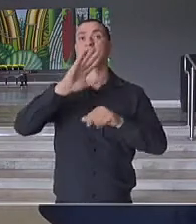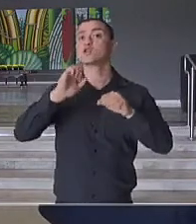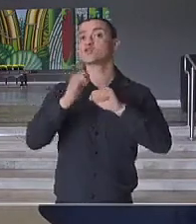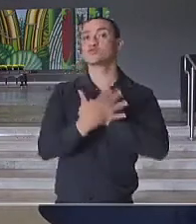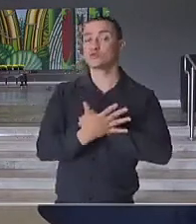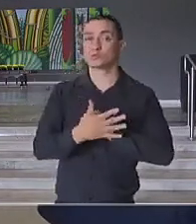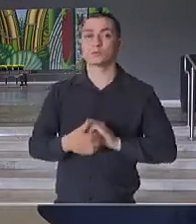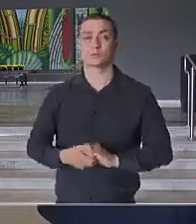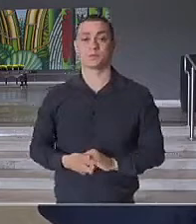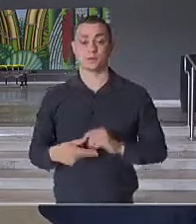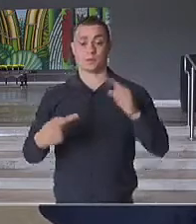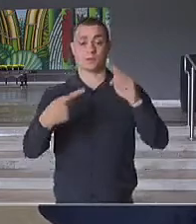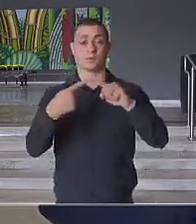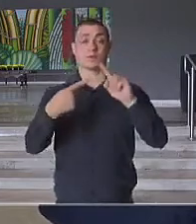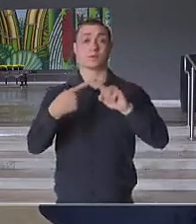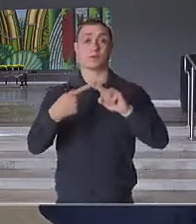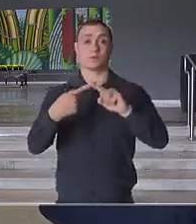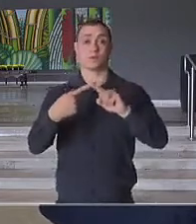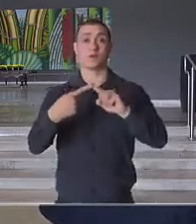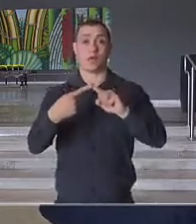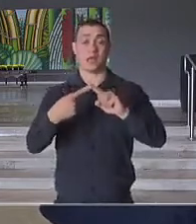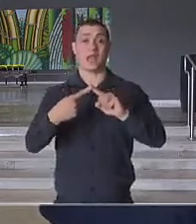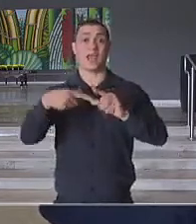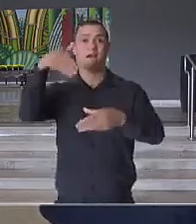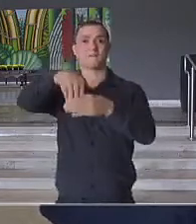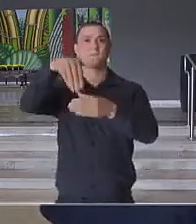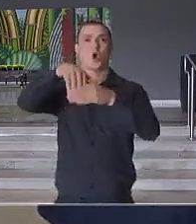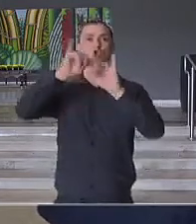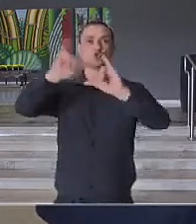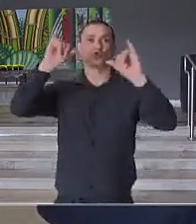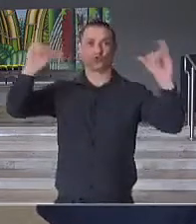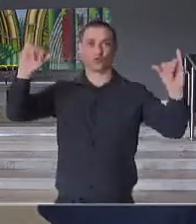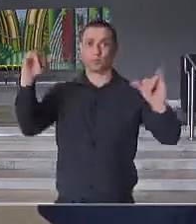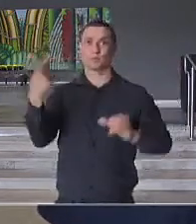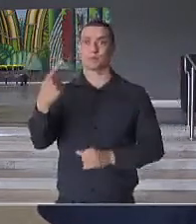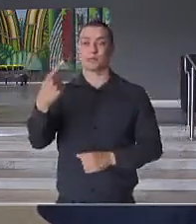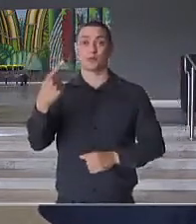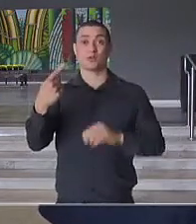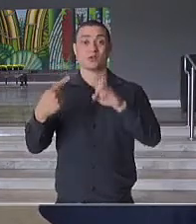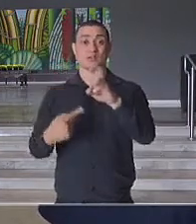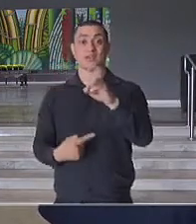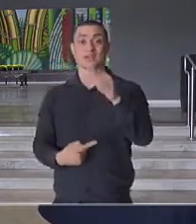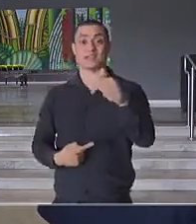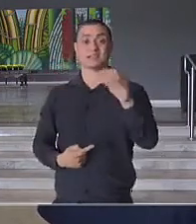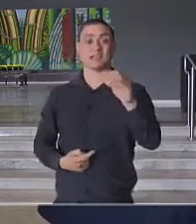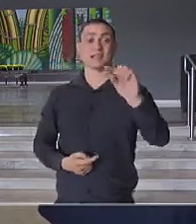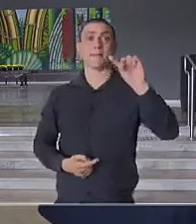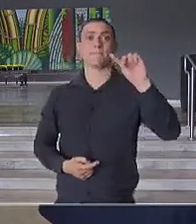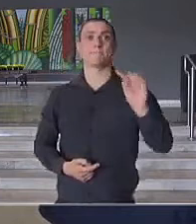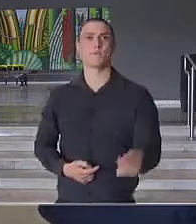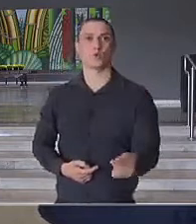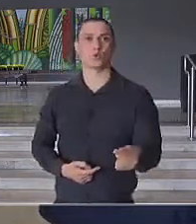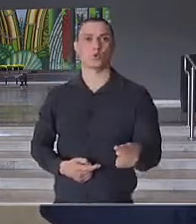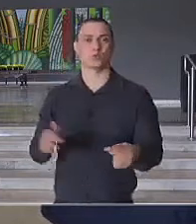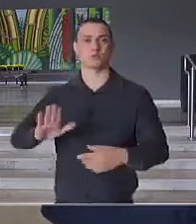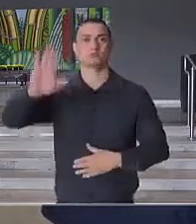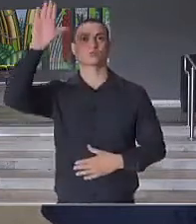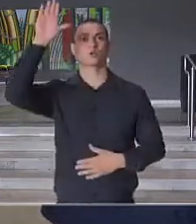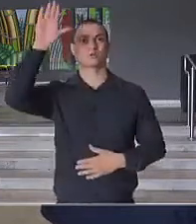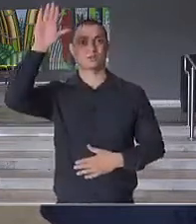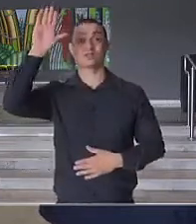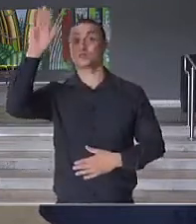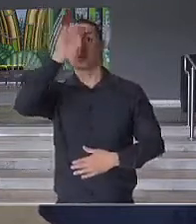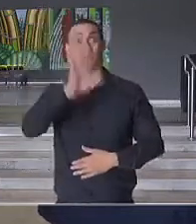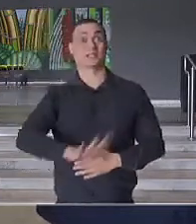casos. Primeiro, na campanha eleitoral. 570 mil candidatos distribuídos no Brasil